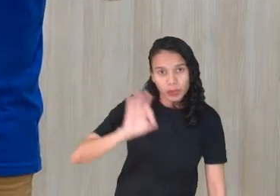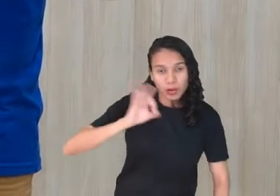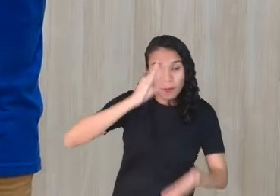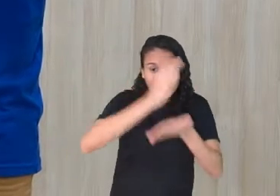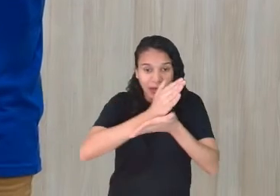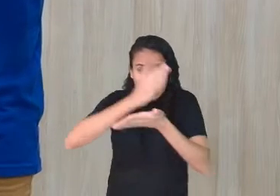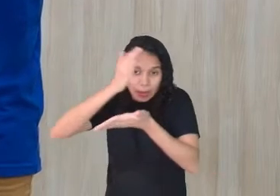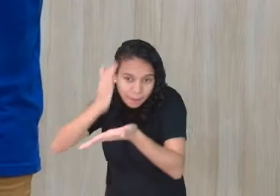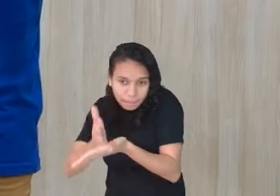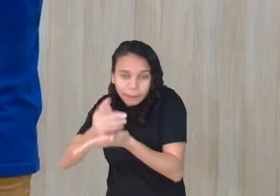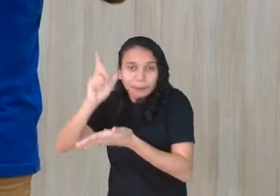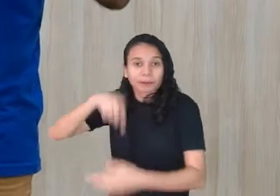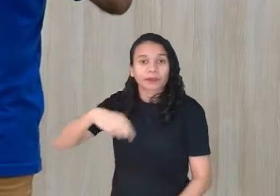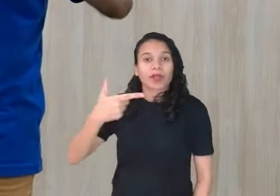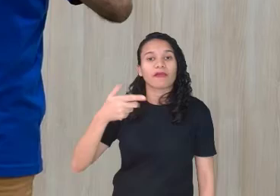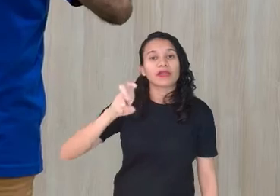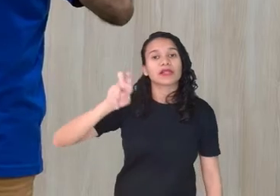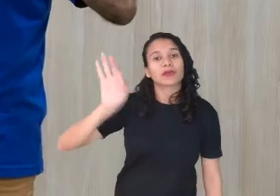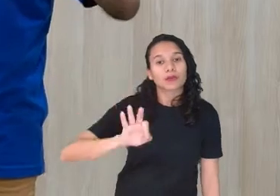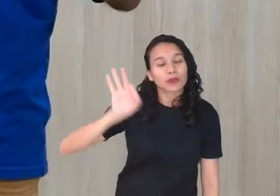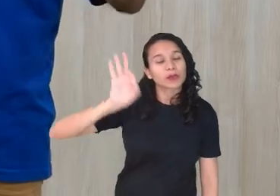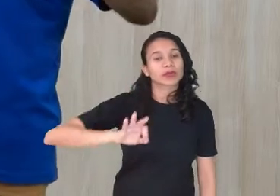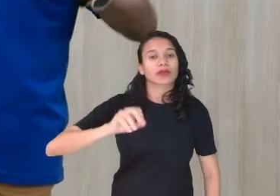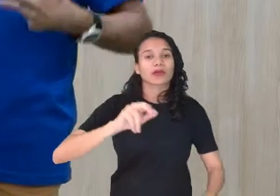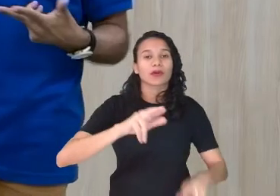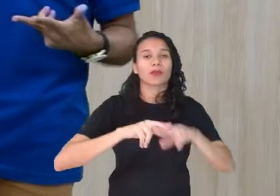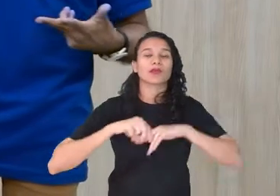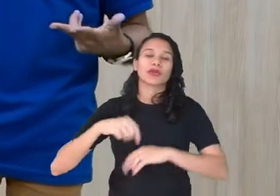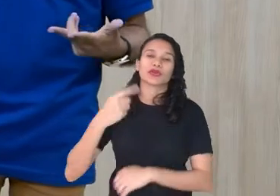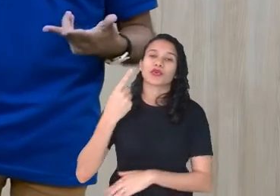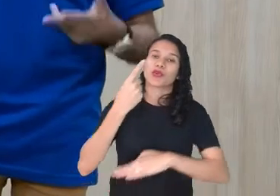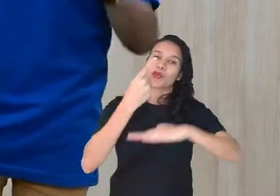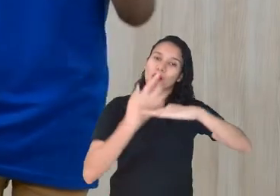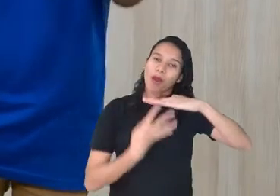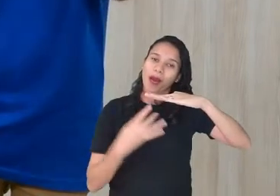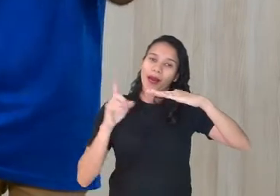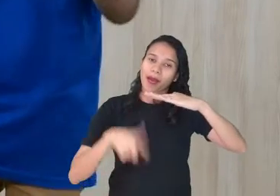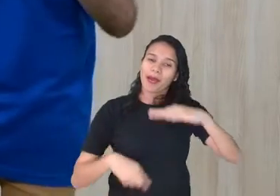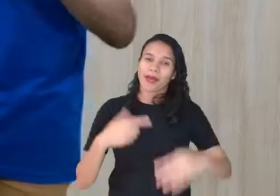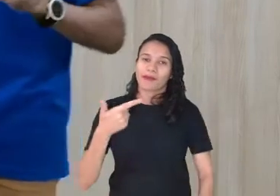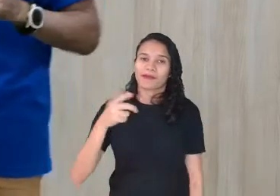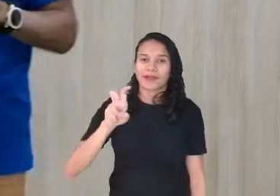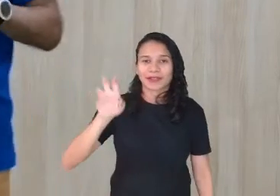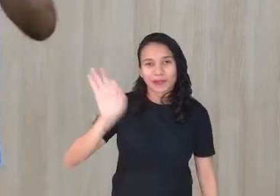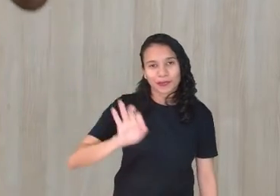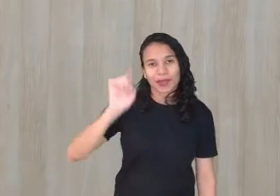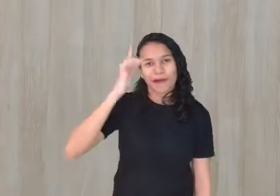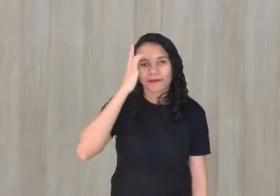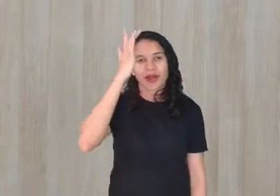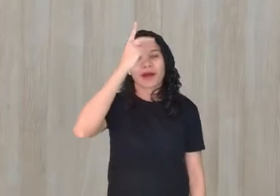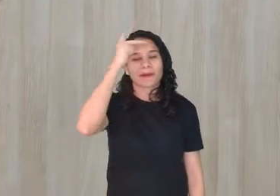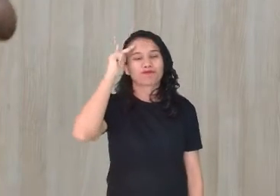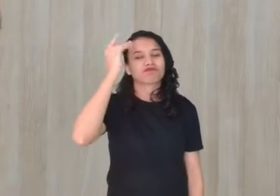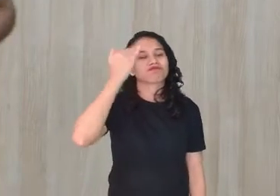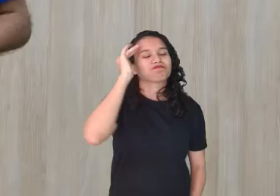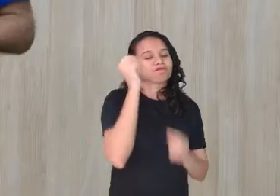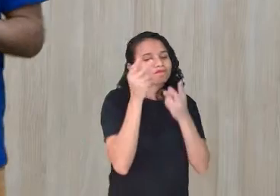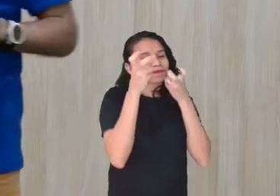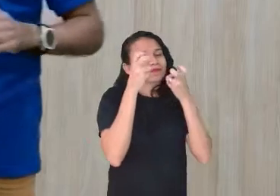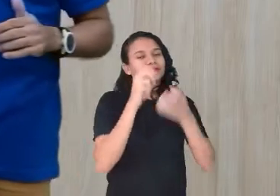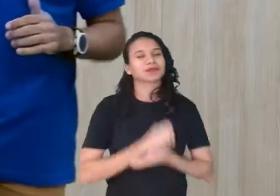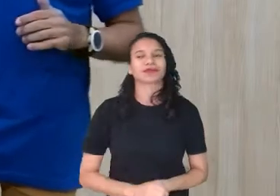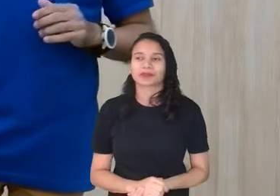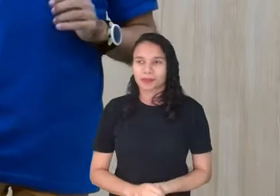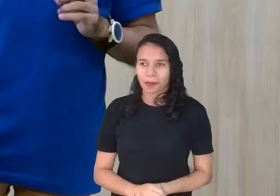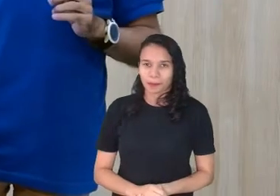metade, a metade de 50 é 25%. Então, 1/4 é 25%. Então, lembra disso, que fica mais fácil a gente seguir aí na mente.